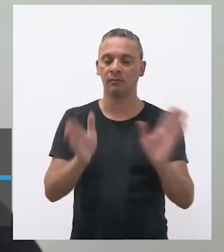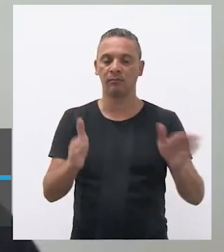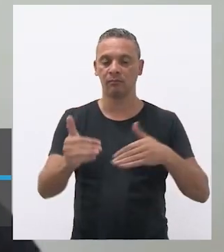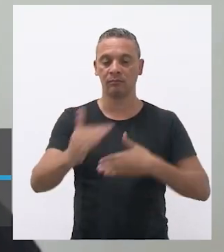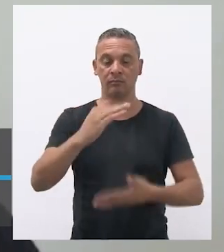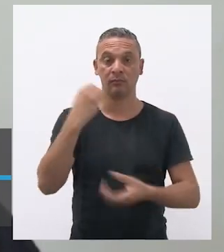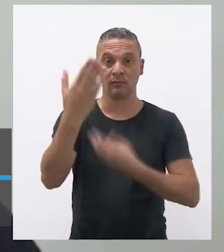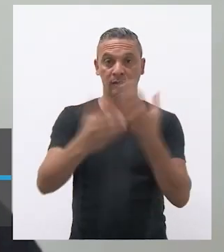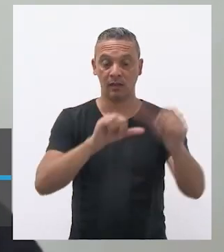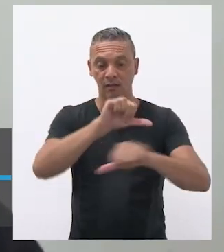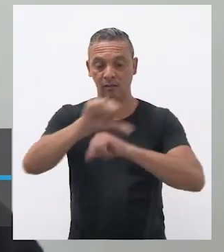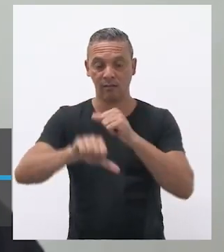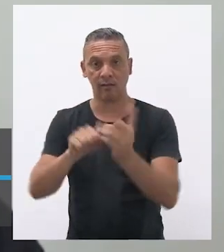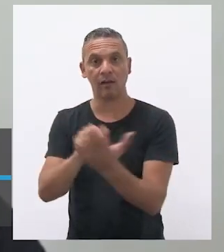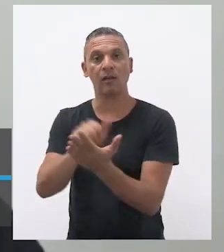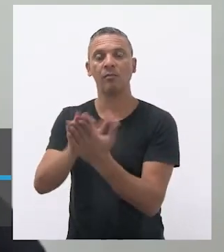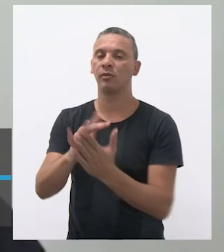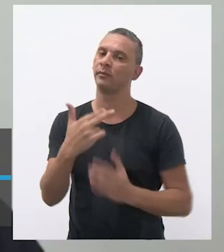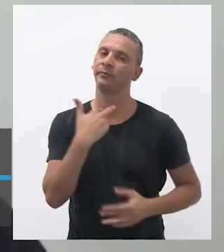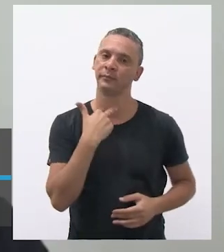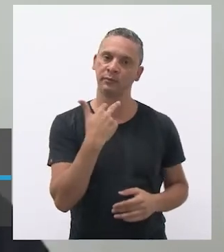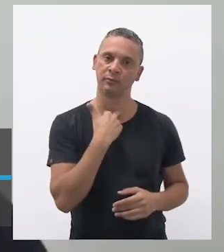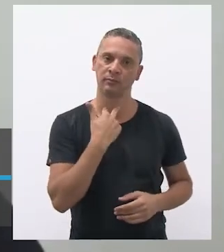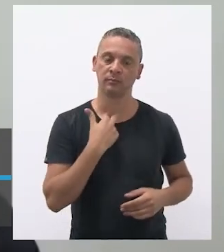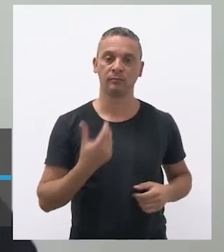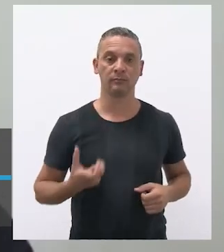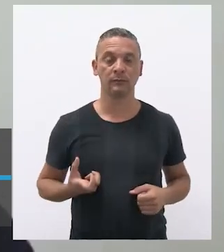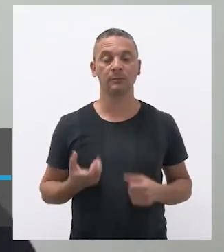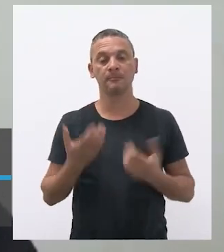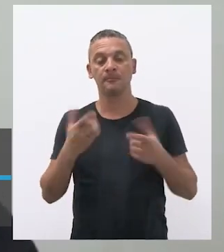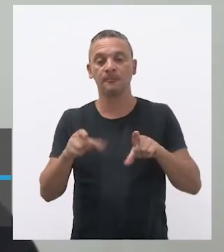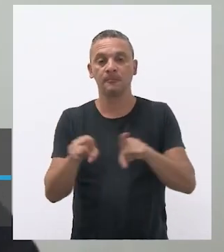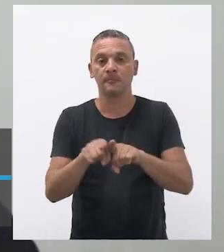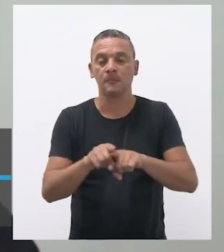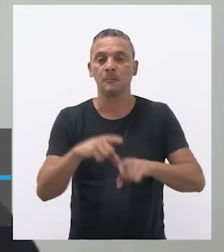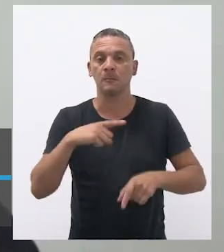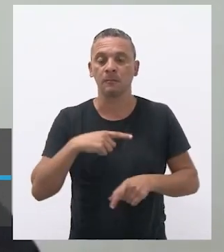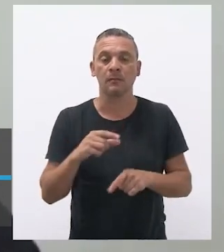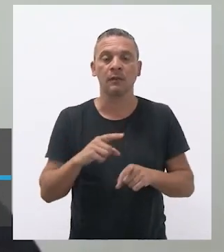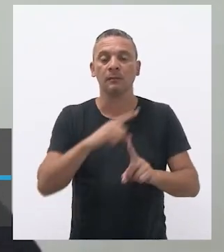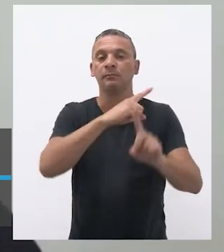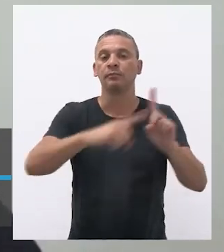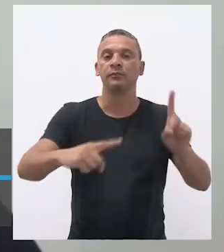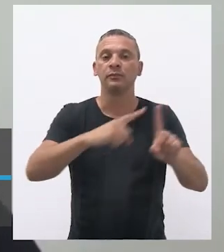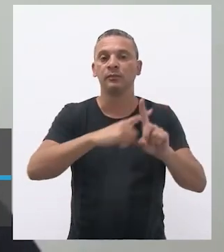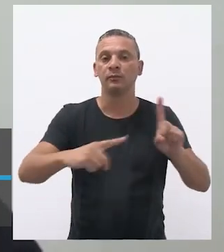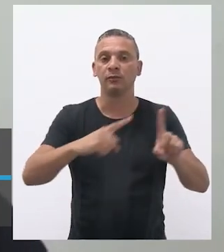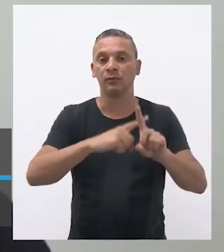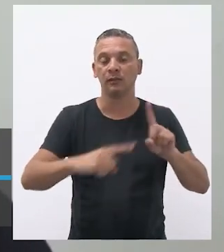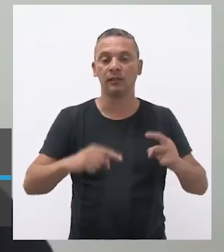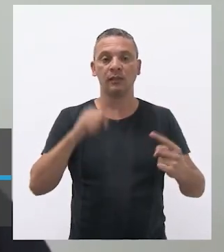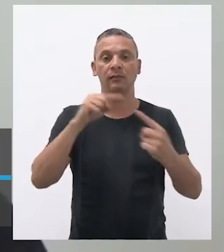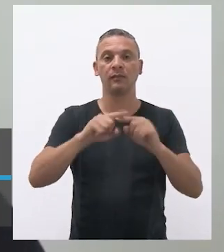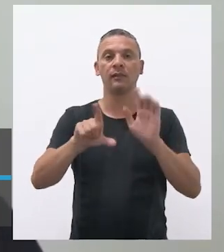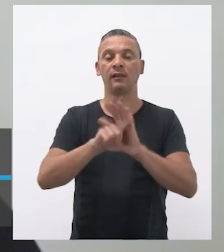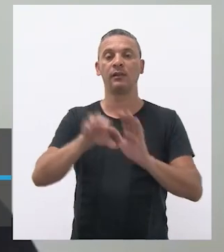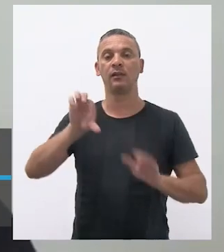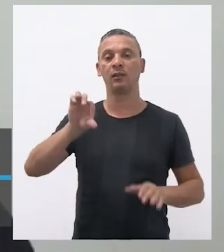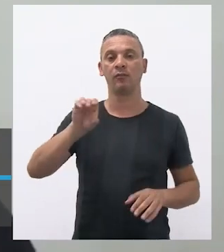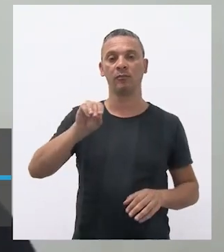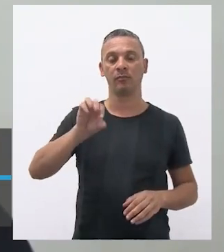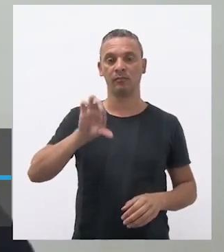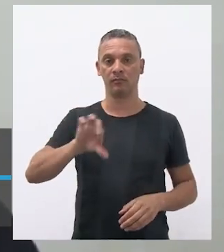utilizar qualquer método contraceptivo que force a mulher ao matrimônio, à gravidez, ao aborto ou à prostituição, ou que,